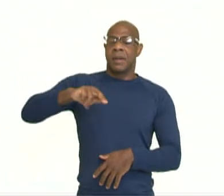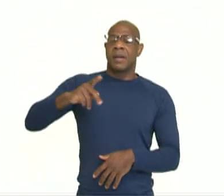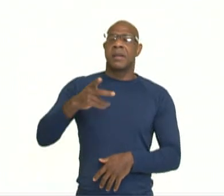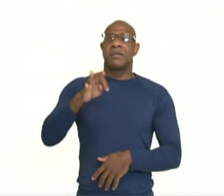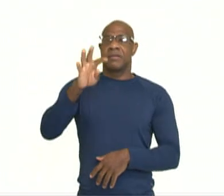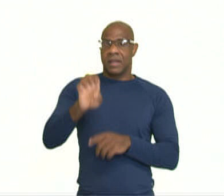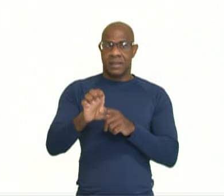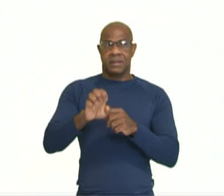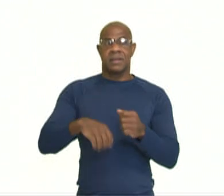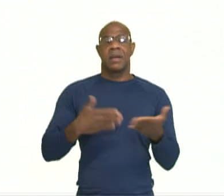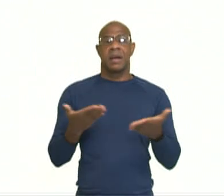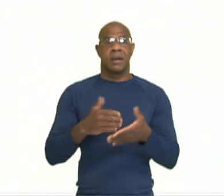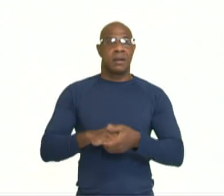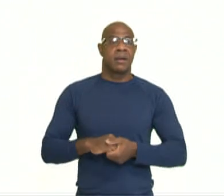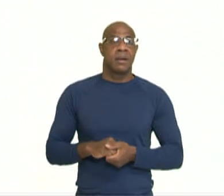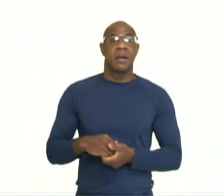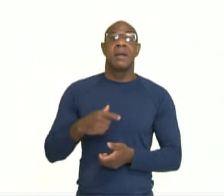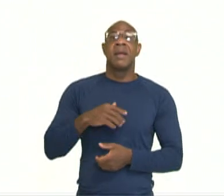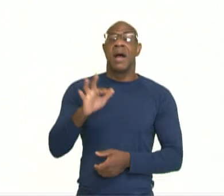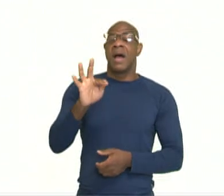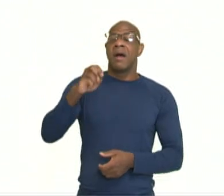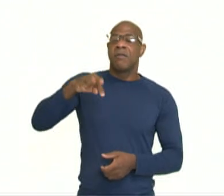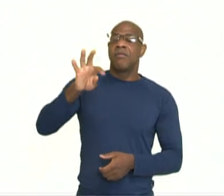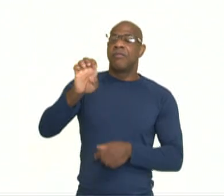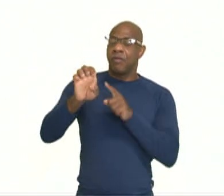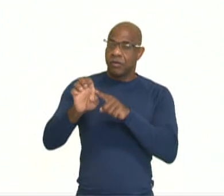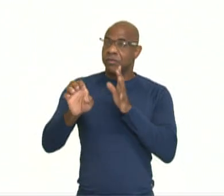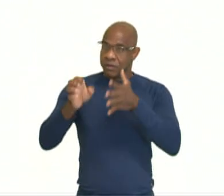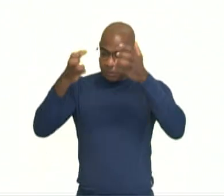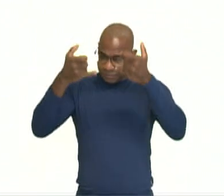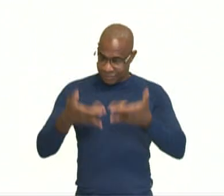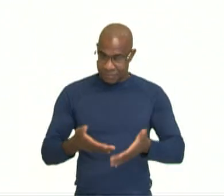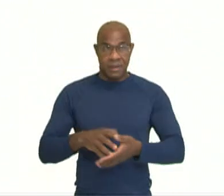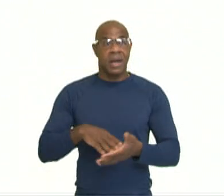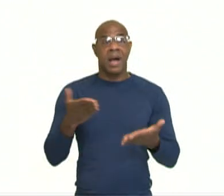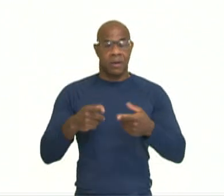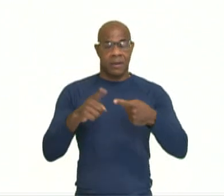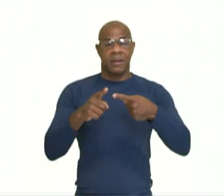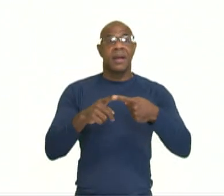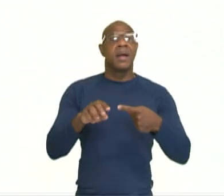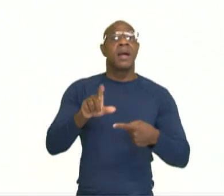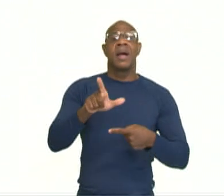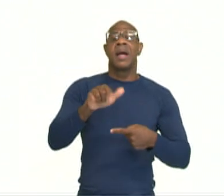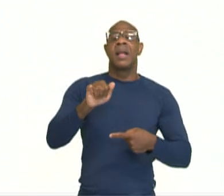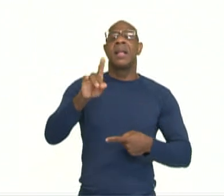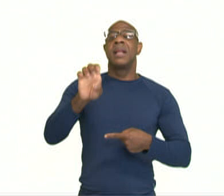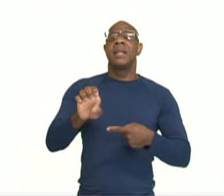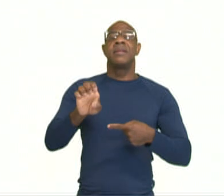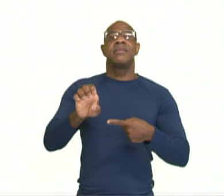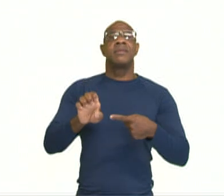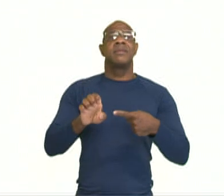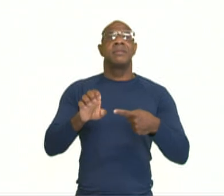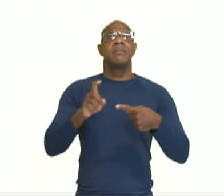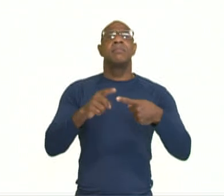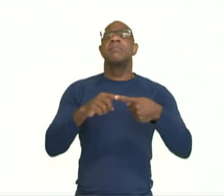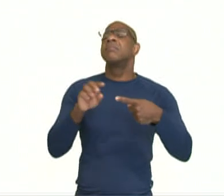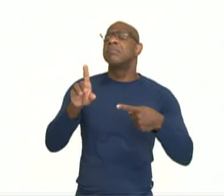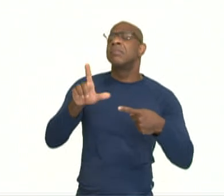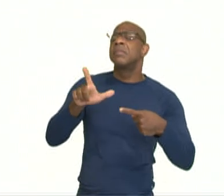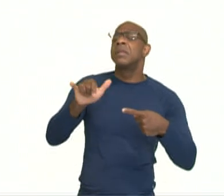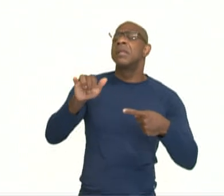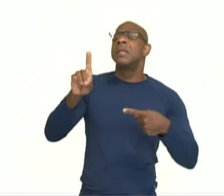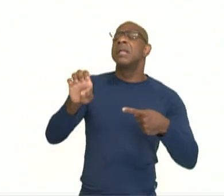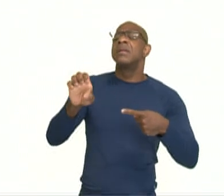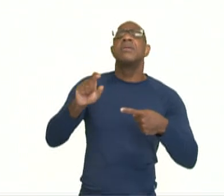fina. Já vimos a fonte também. E agora estamos aqui, ó, no lead. O que é o lead?